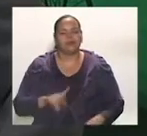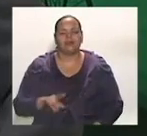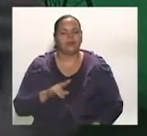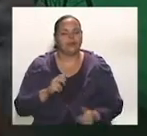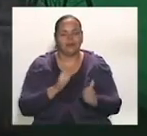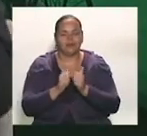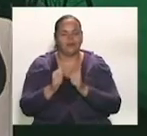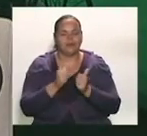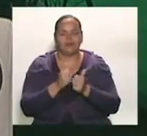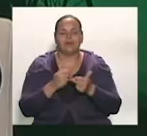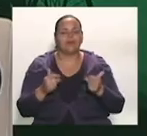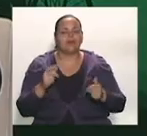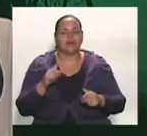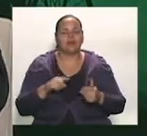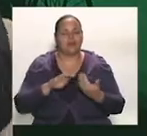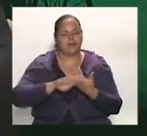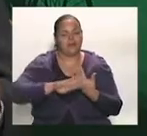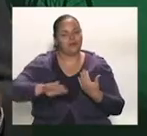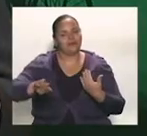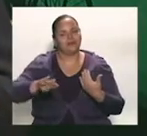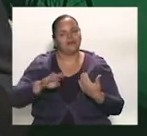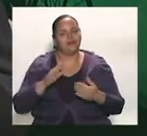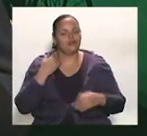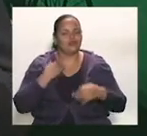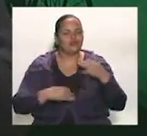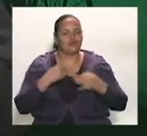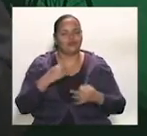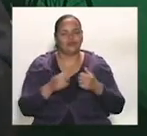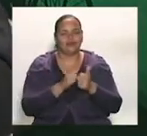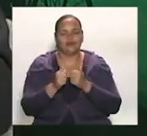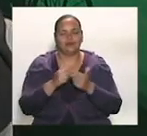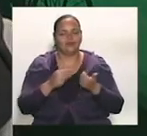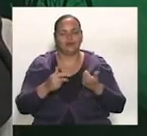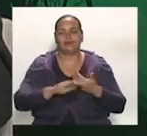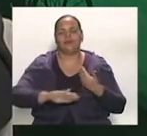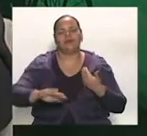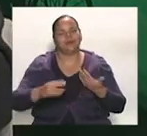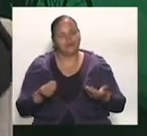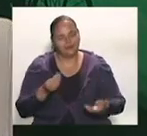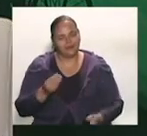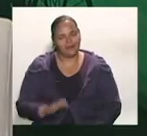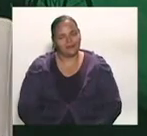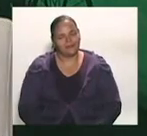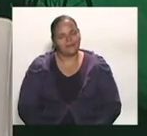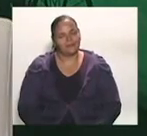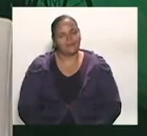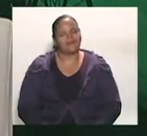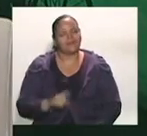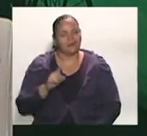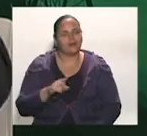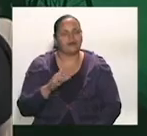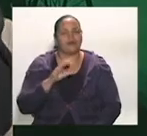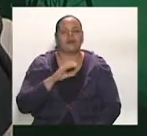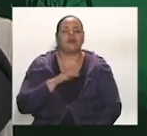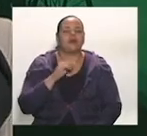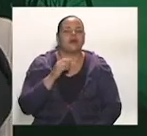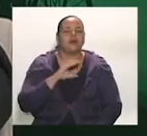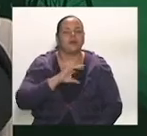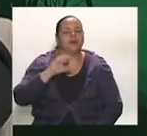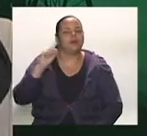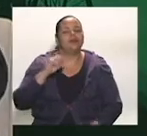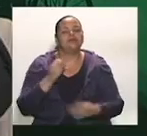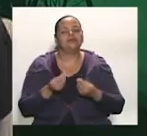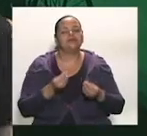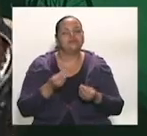colocaram. Eles disseram que esse tipo de assunto não é de natureza desportiva. Então ele já está afastando a justiça desportiva dessa seara. Pois é. Ora, se está afastando a